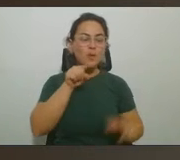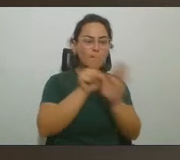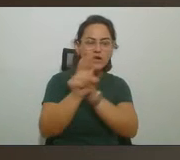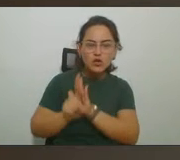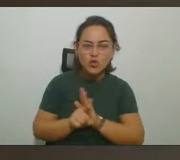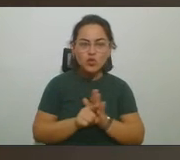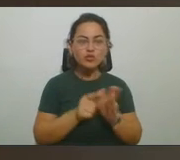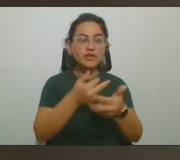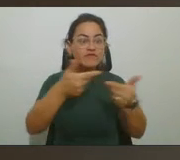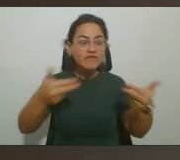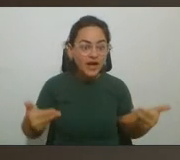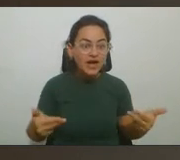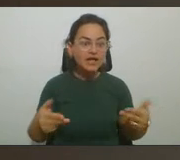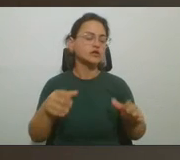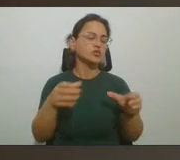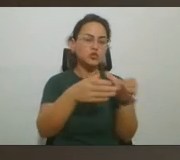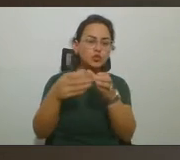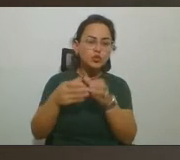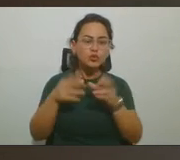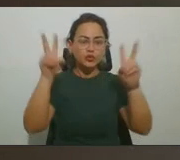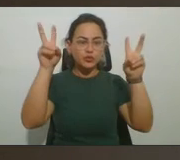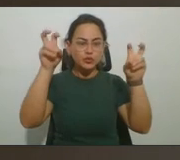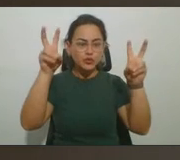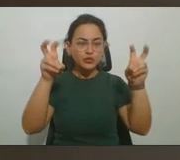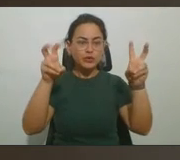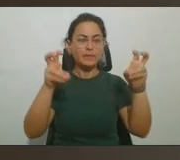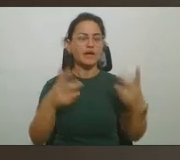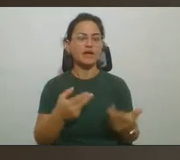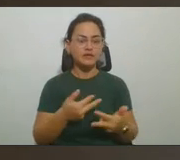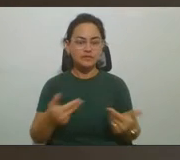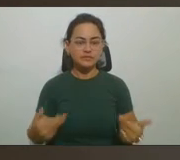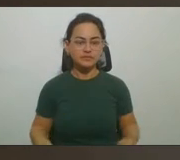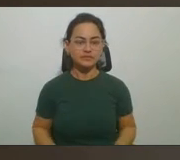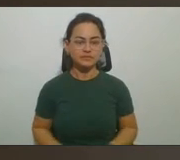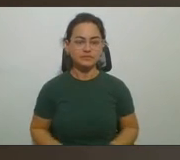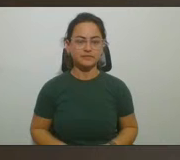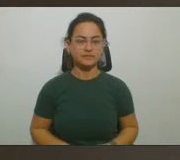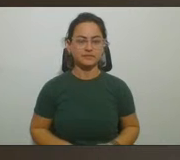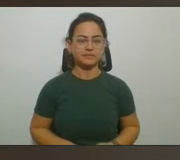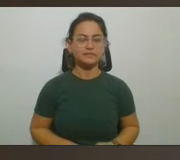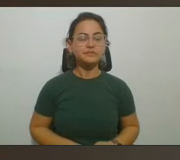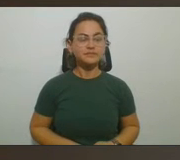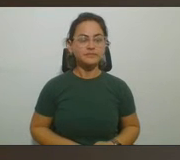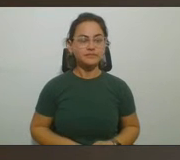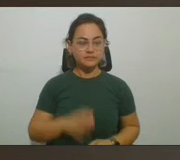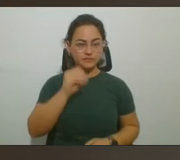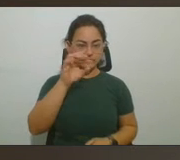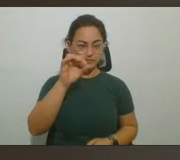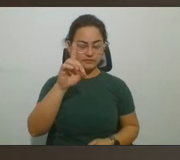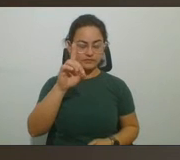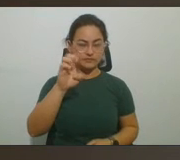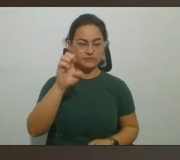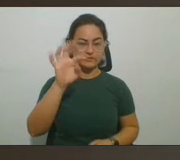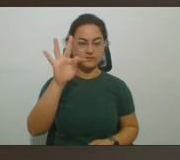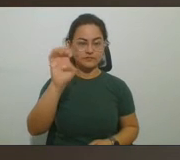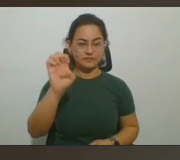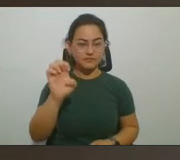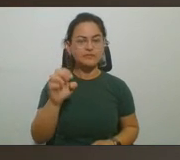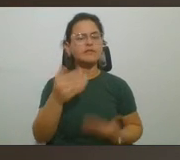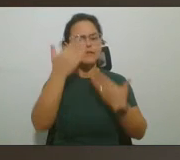discutir nos grupos temáticos, nas mesas, nas conferências. Odete, muito obrigado